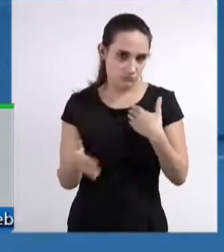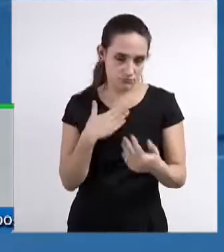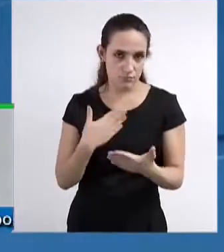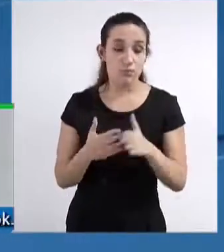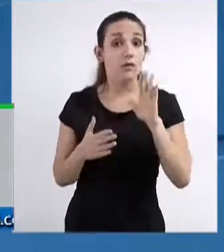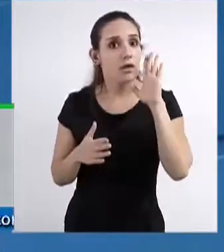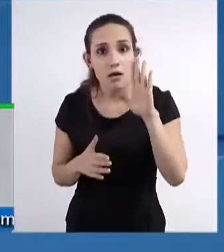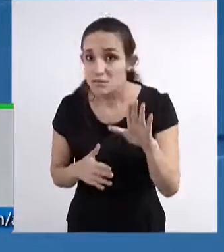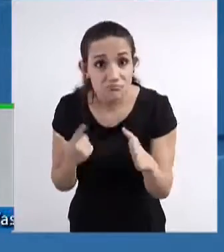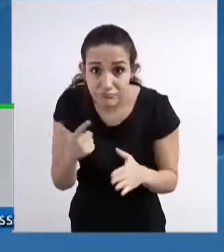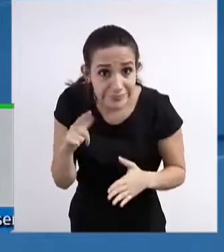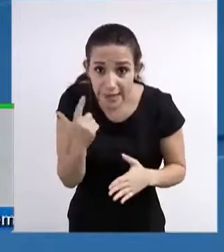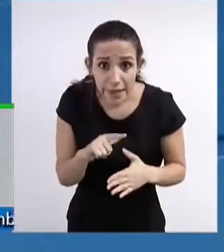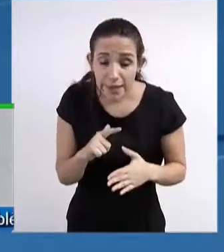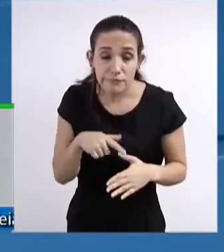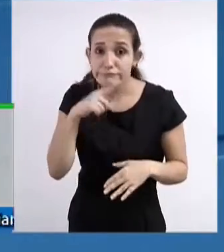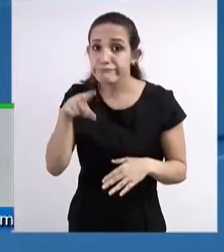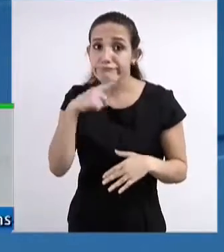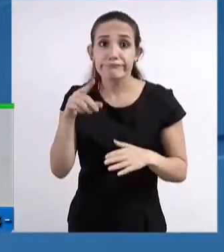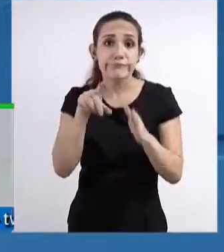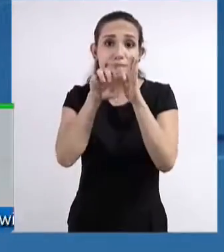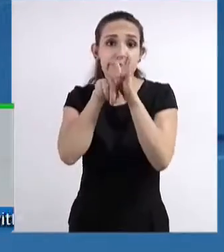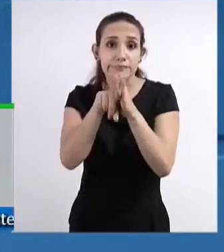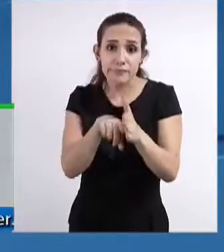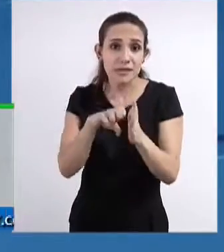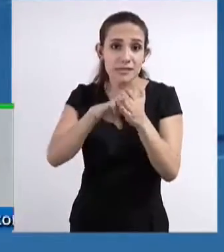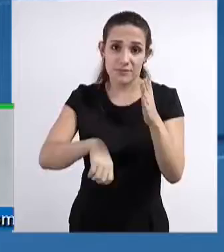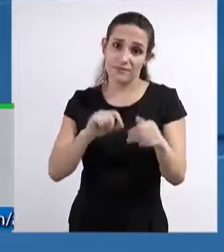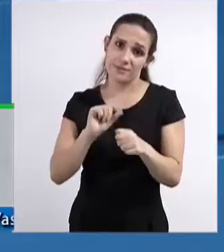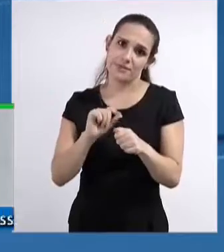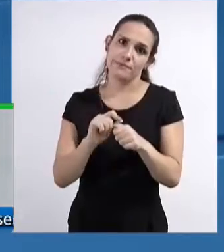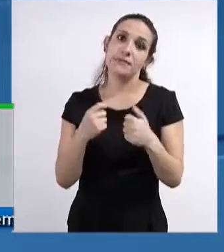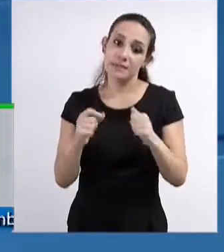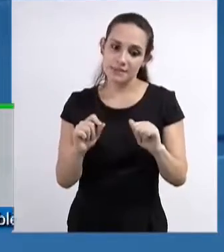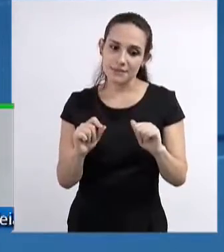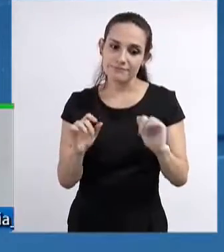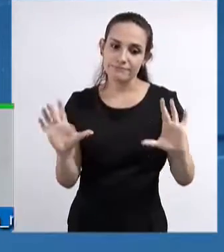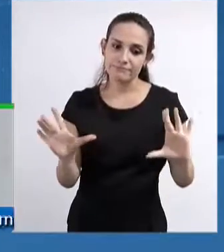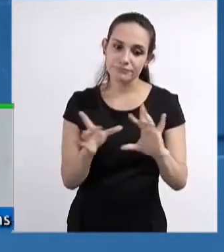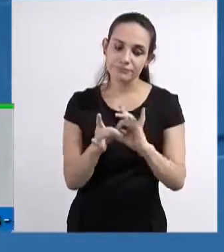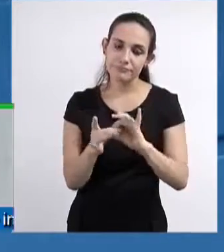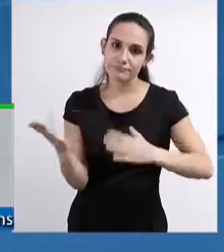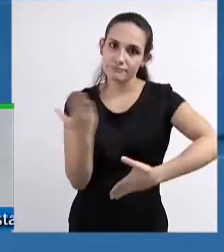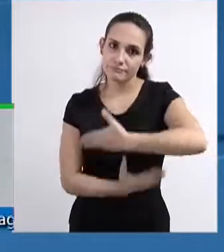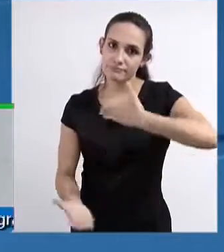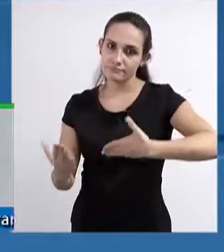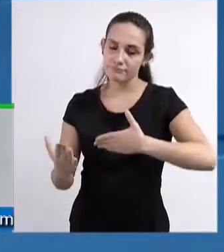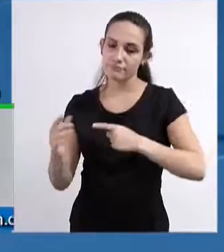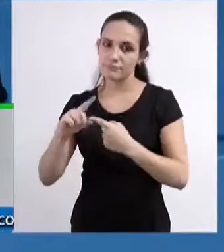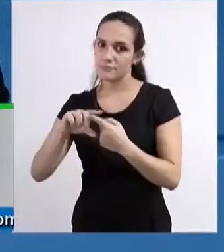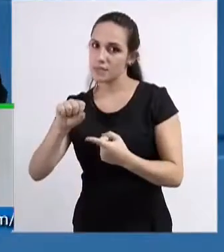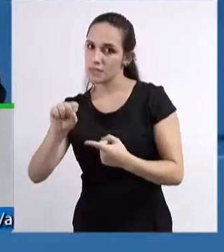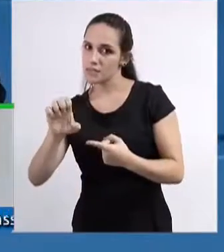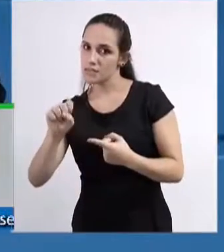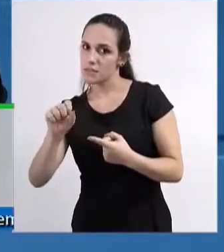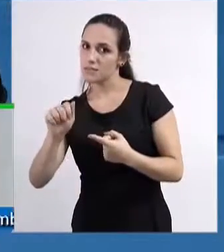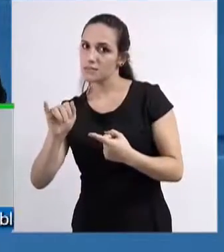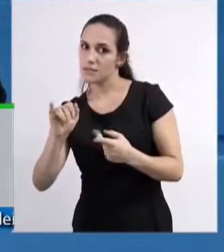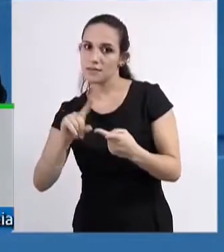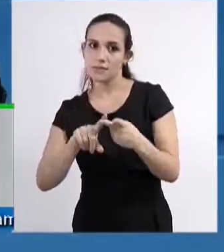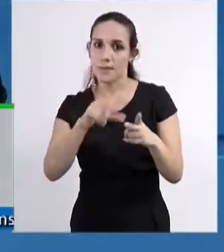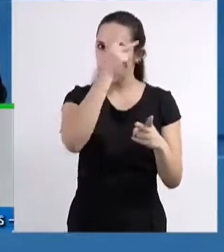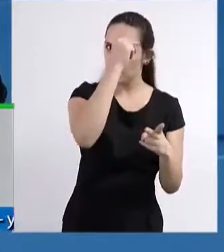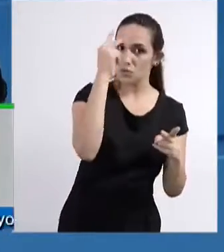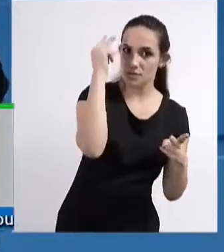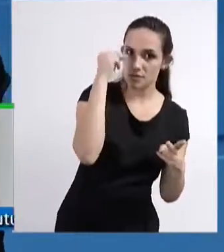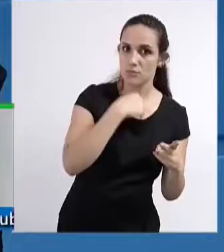às vezes ele não consegue esse atendimento, né? Então, precisa integrar melhor o trabalho da CESAI com as redes